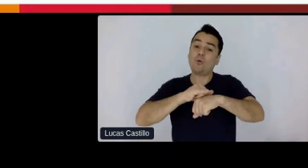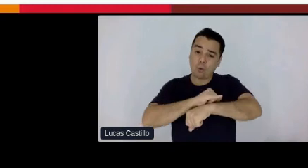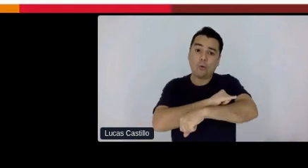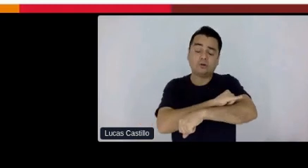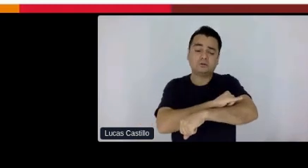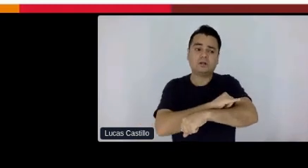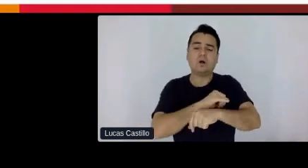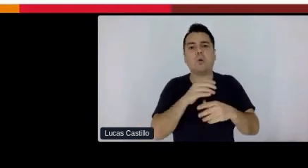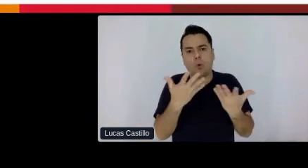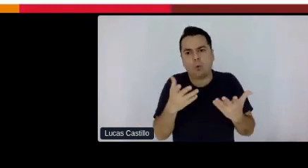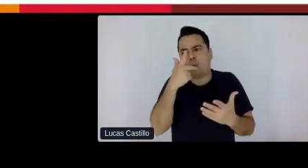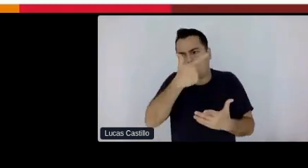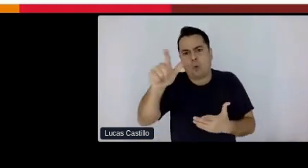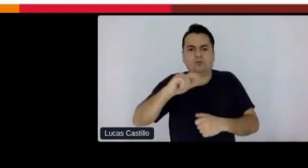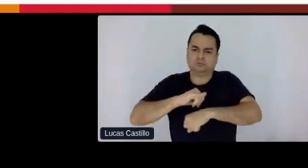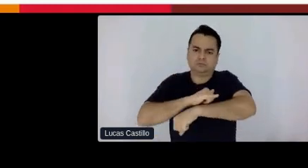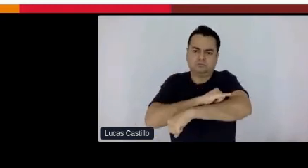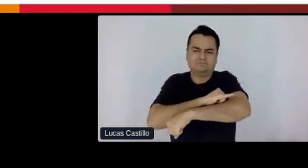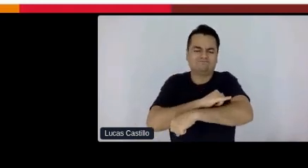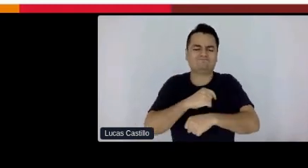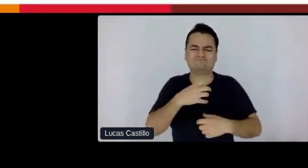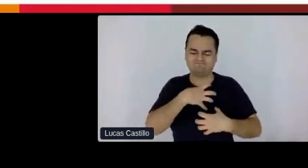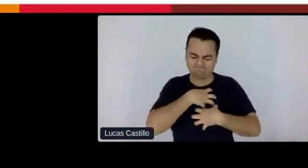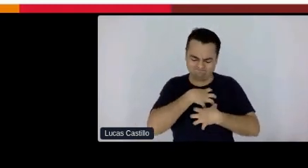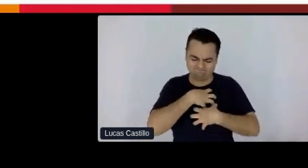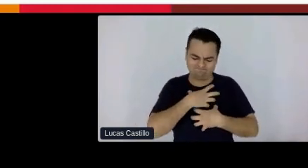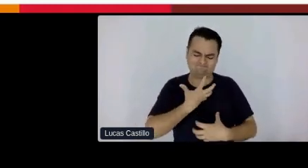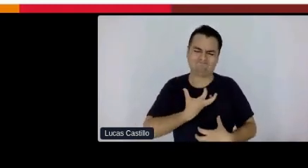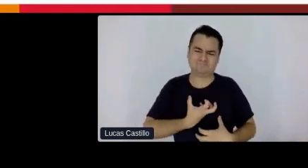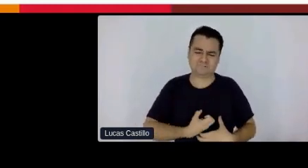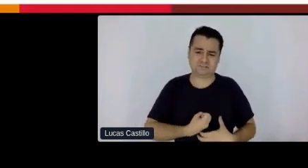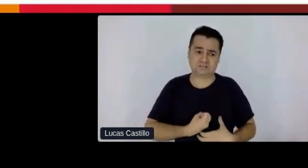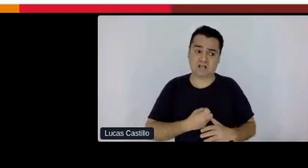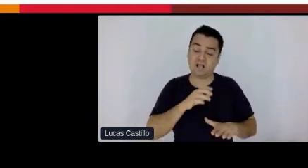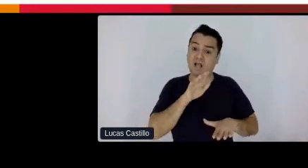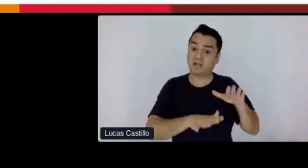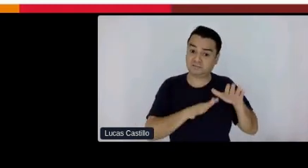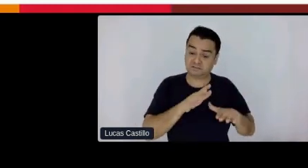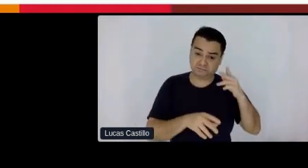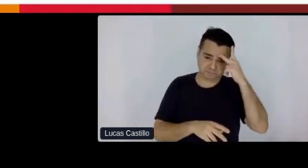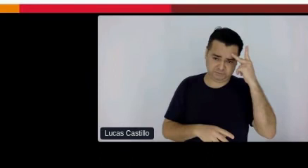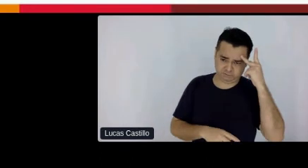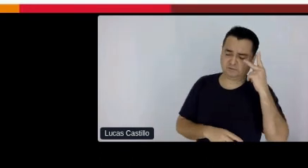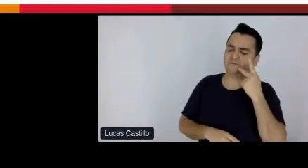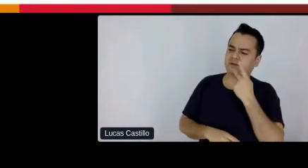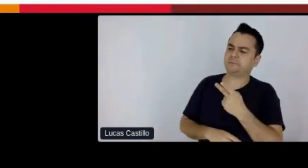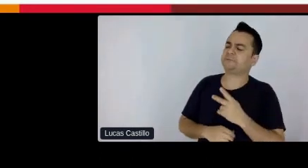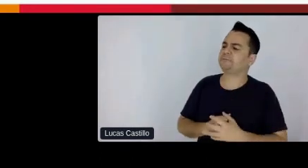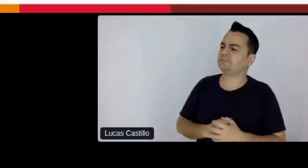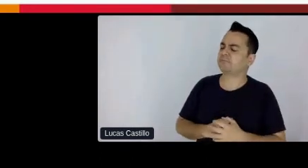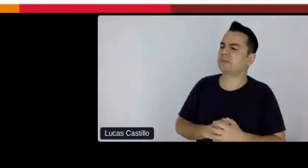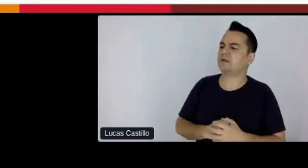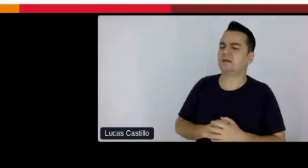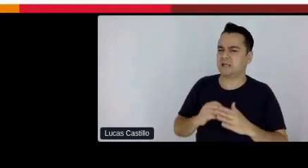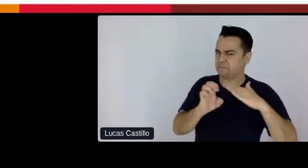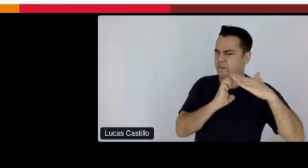sentem incomodadas com algumas falas, né? Muitas vezes as pessoas chegam assim para a gente, ó, pessoal,